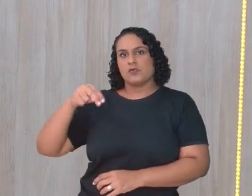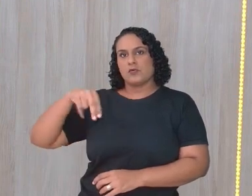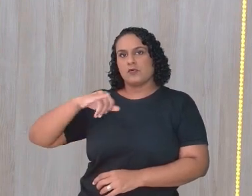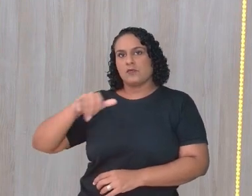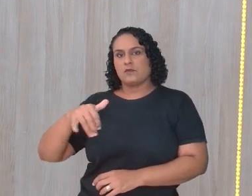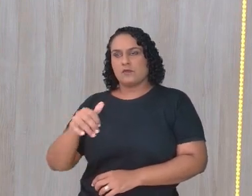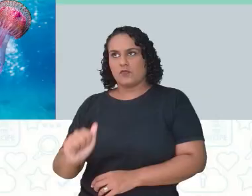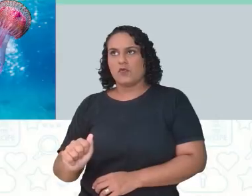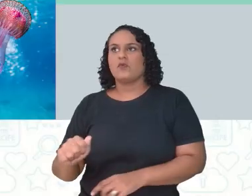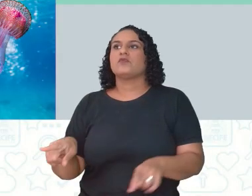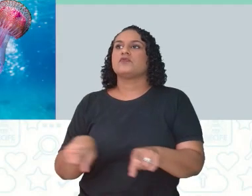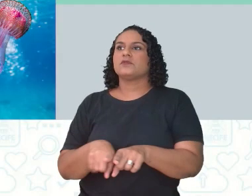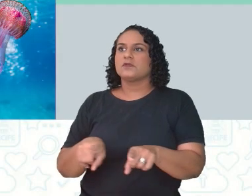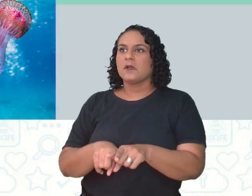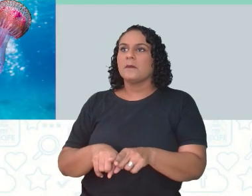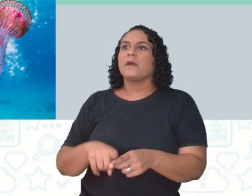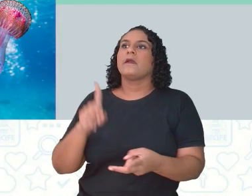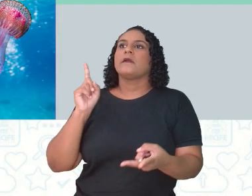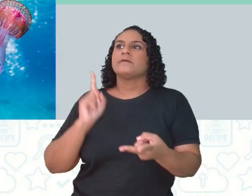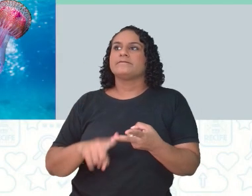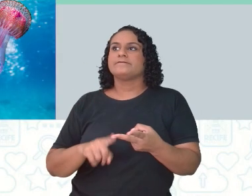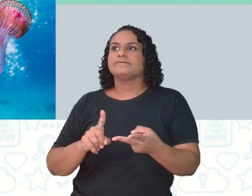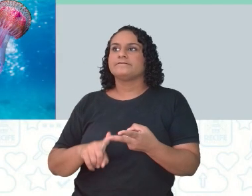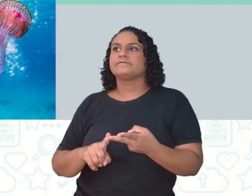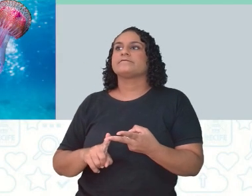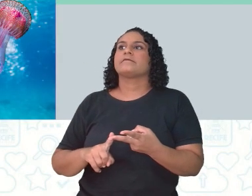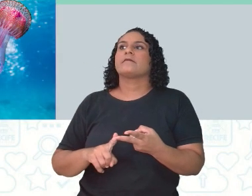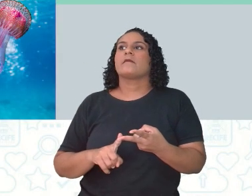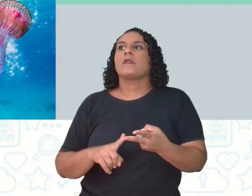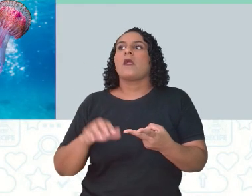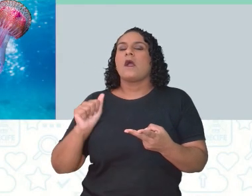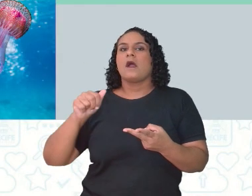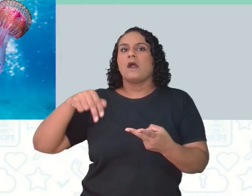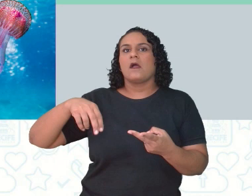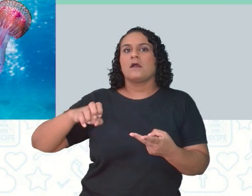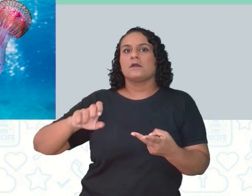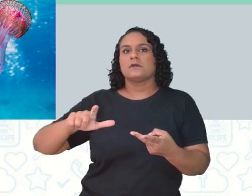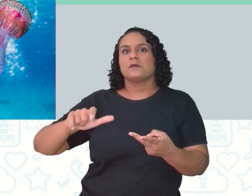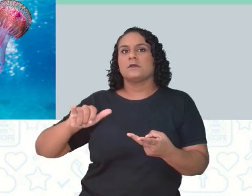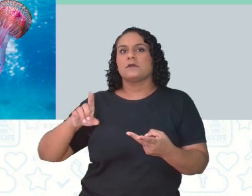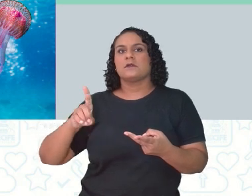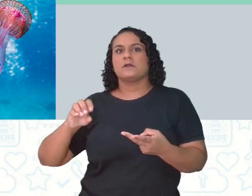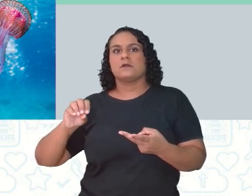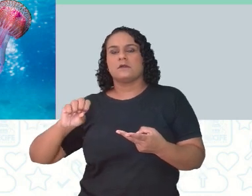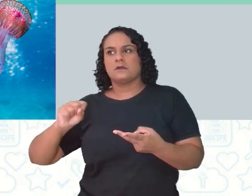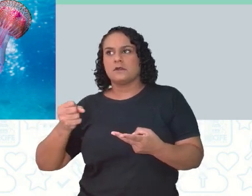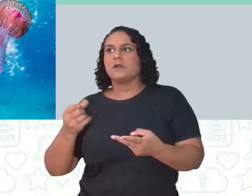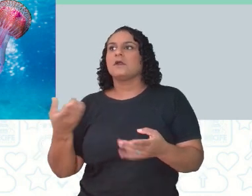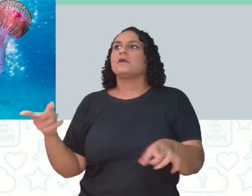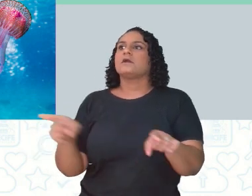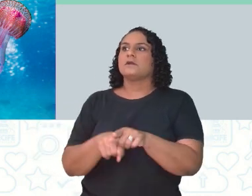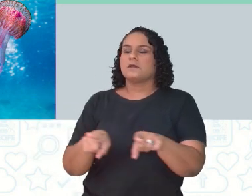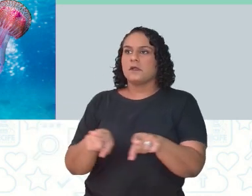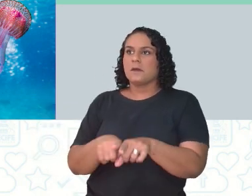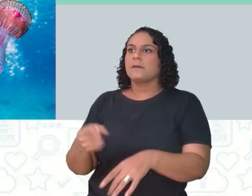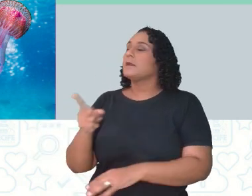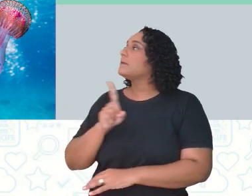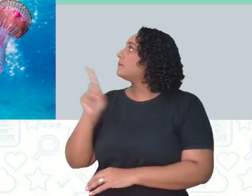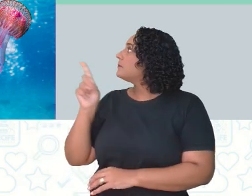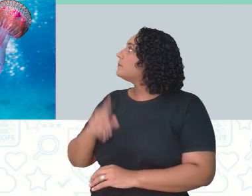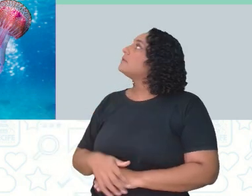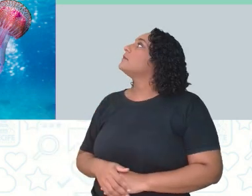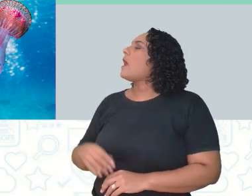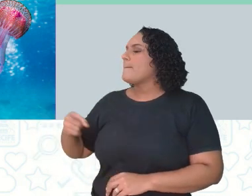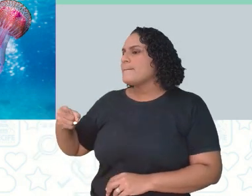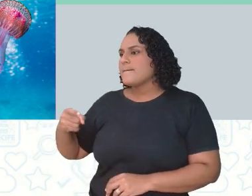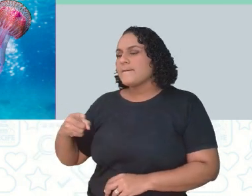quinidários, tubelários, equinodermos, anelídeos, se reproduzem por fragmentação. Aí eu trouxe aqui uma